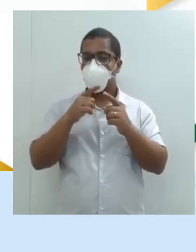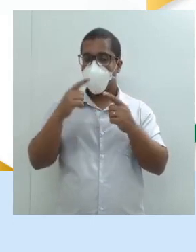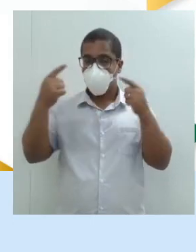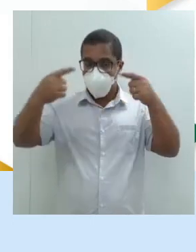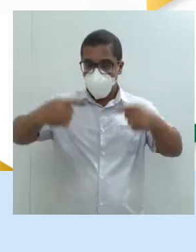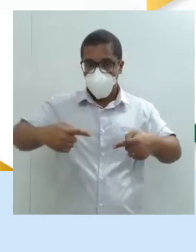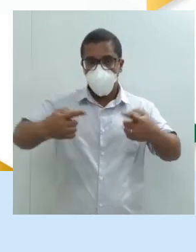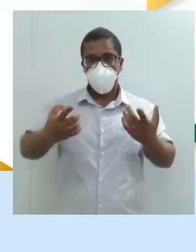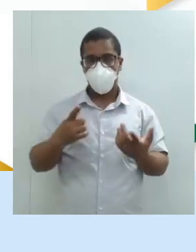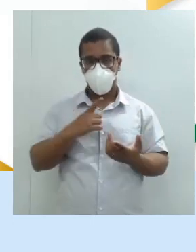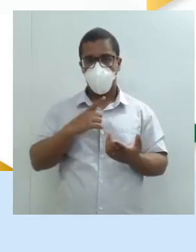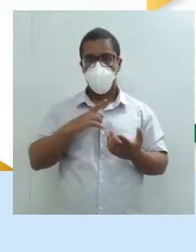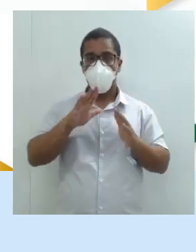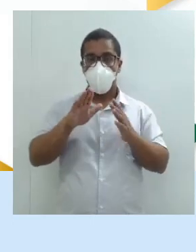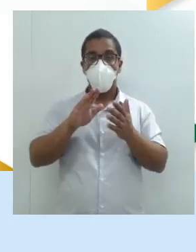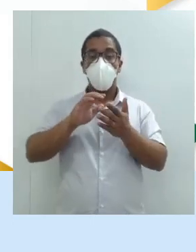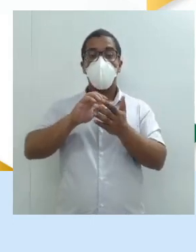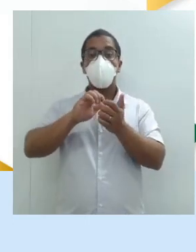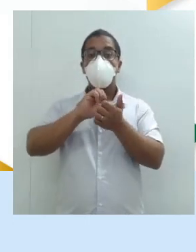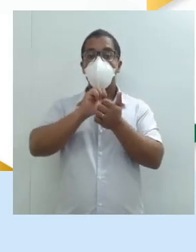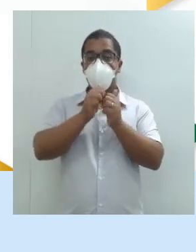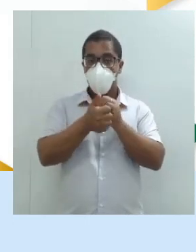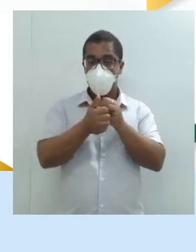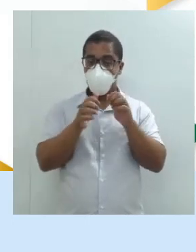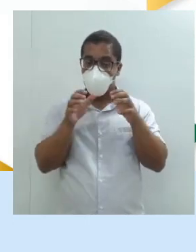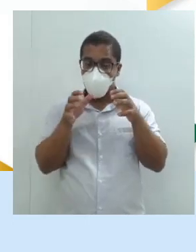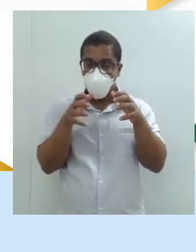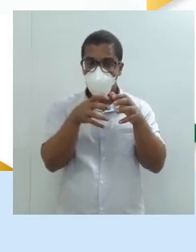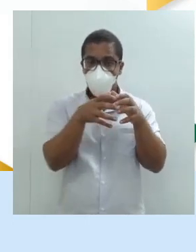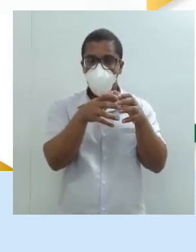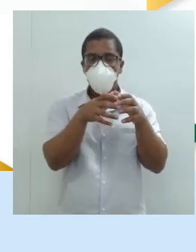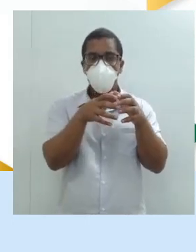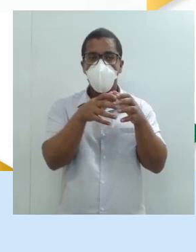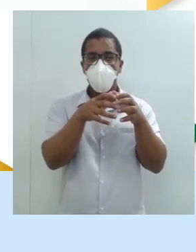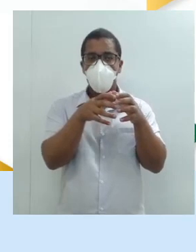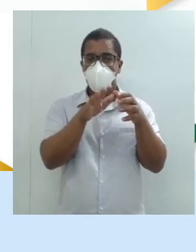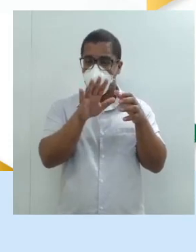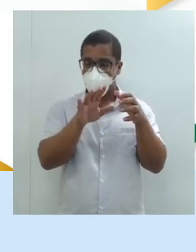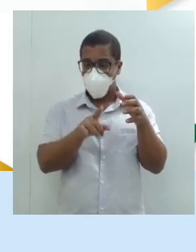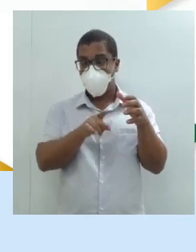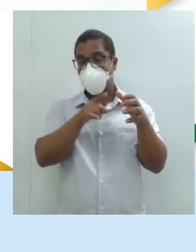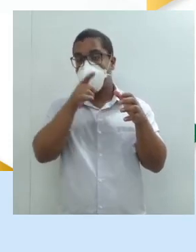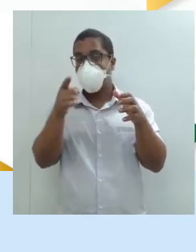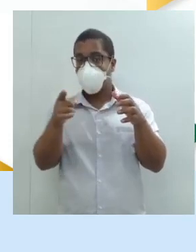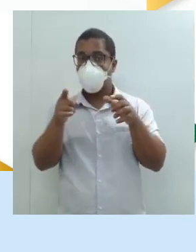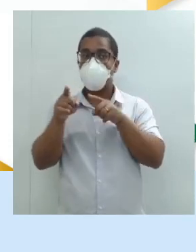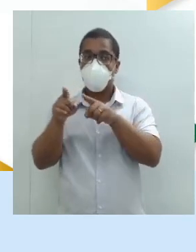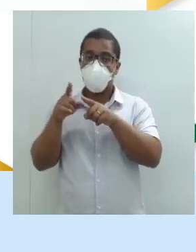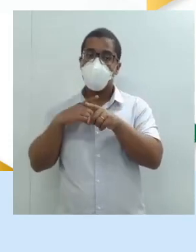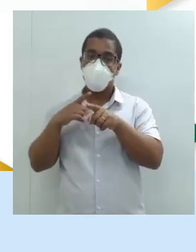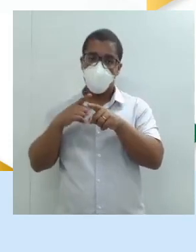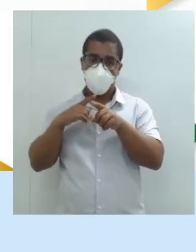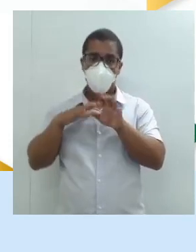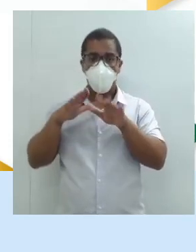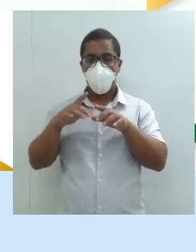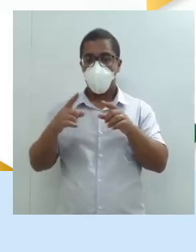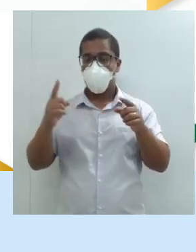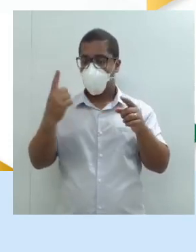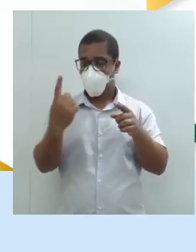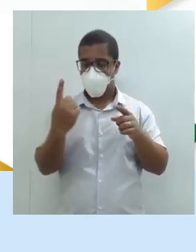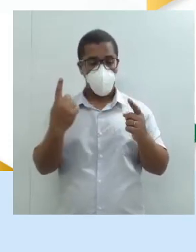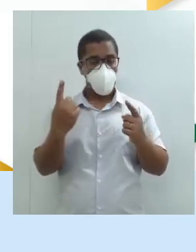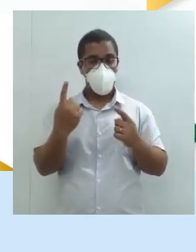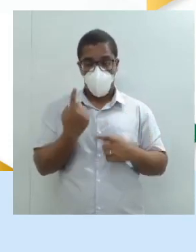esporte, institucionalização sempre vai ser individual, um fazendo oposição ao outro,